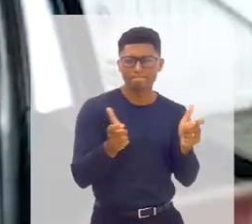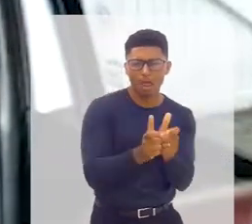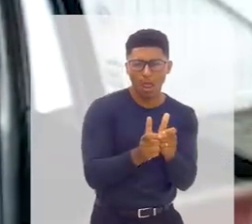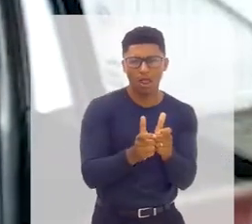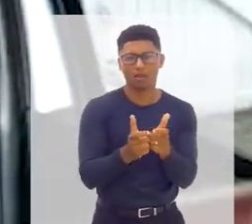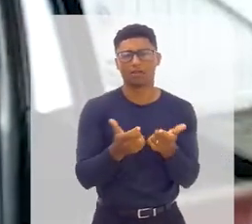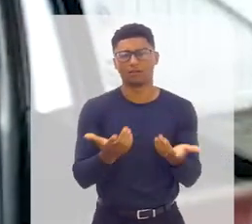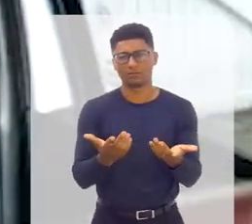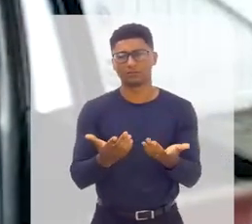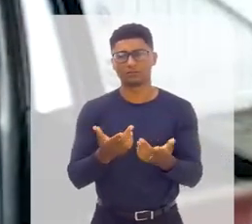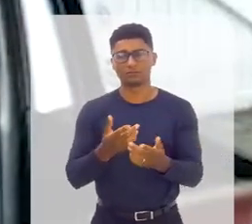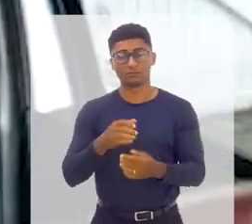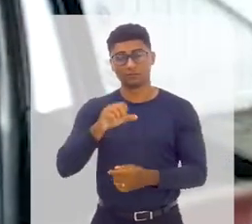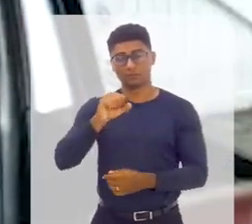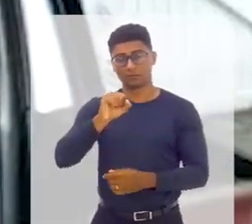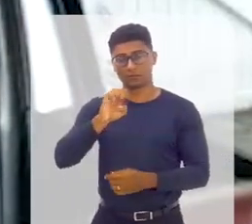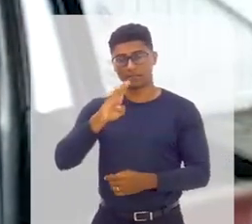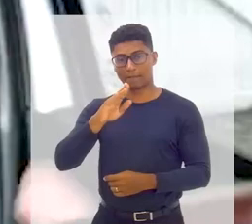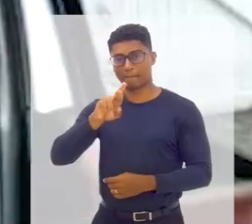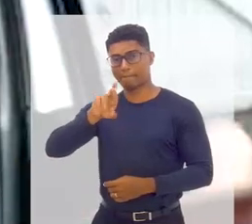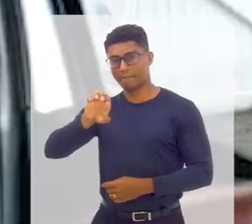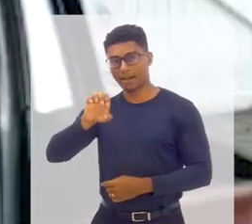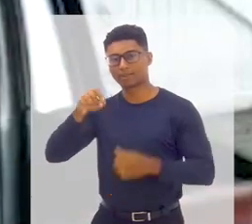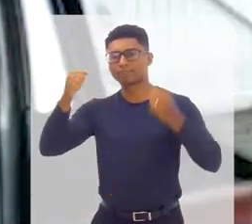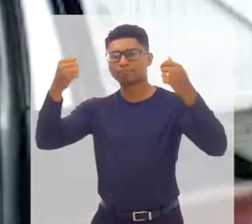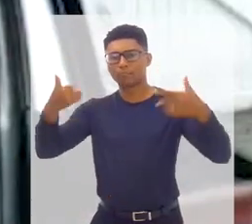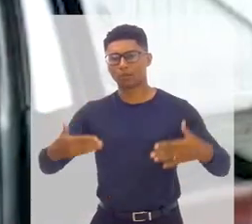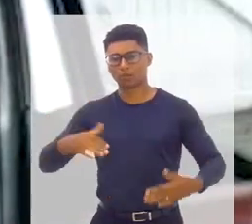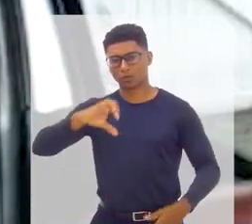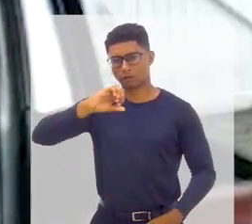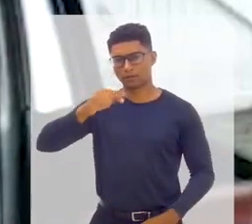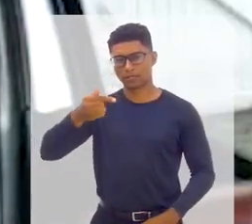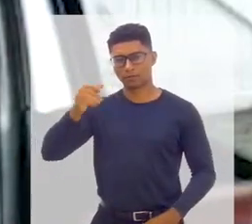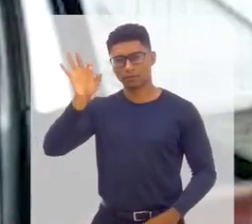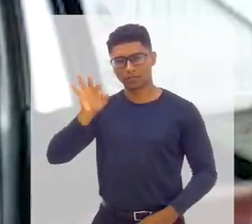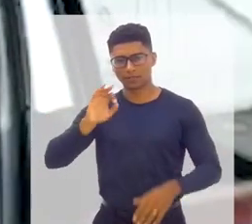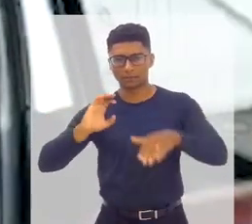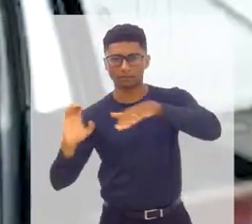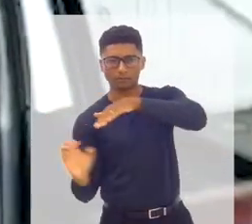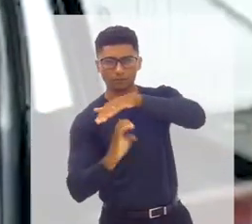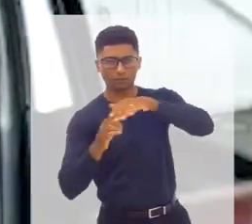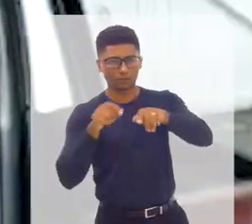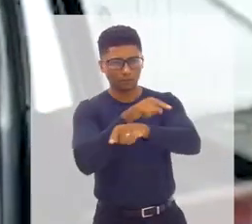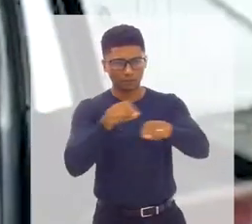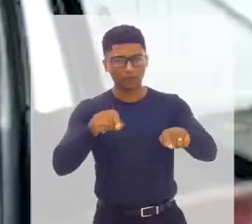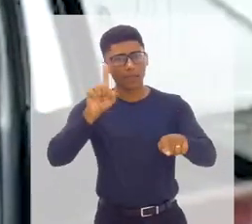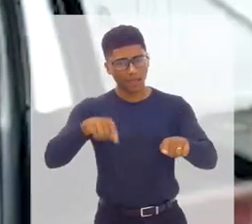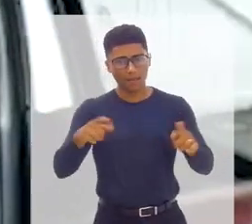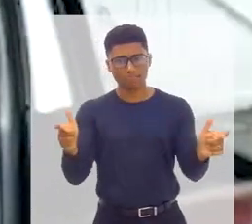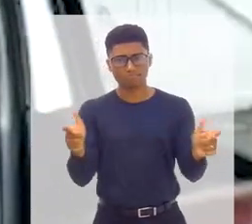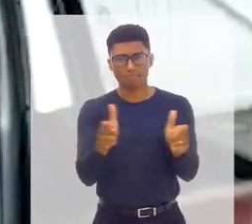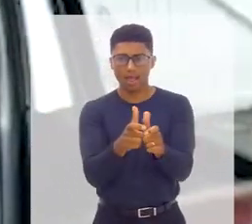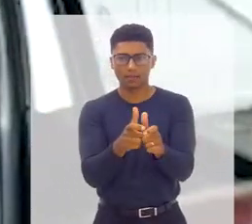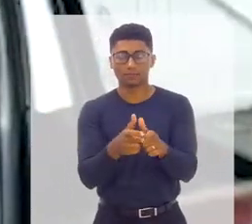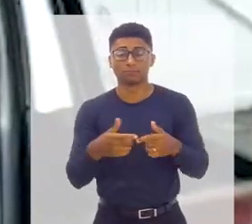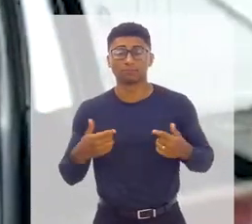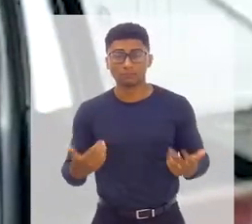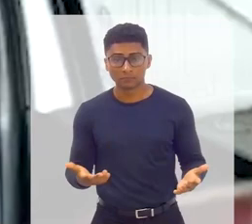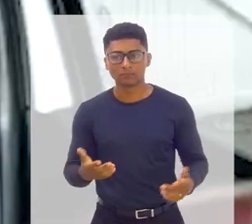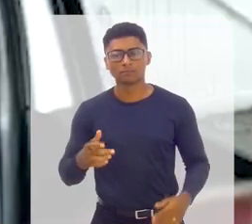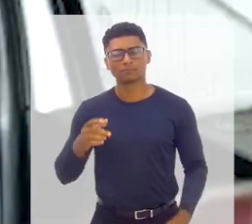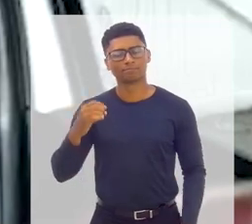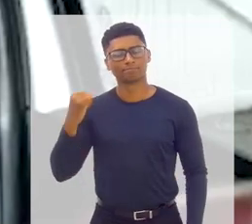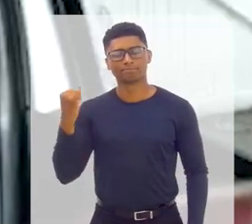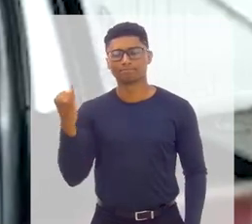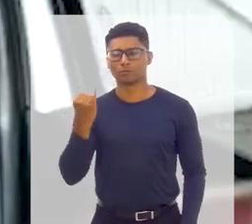microempresa, né? Que, segundo o Sebrae, são aí 97% das empresas nesse país geradoras de emprego. Então, esse é o papel